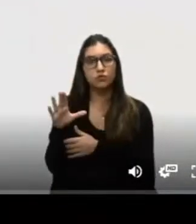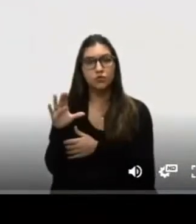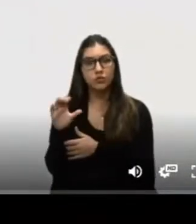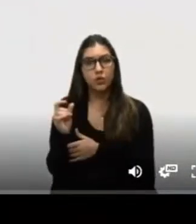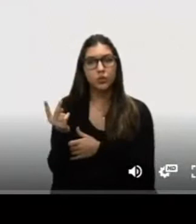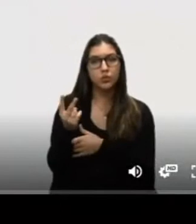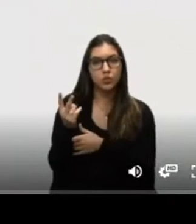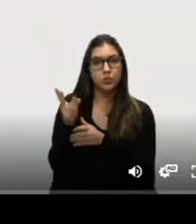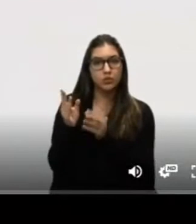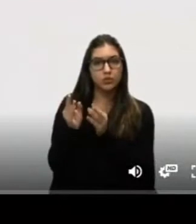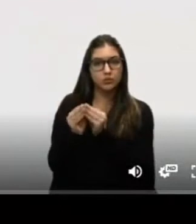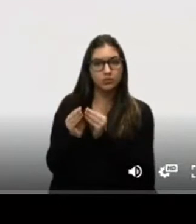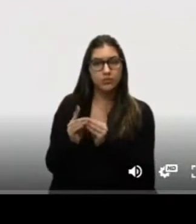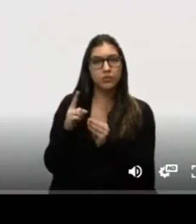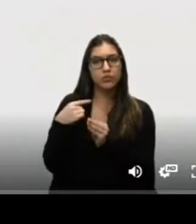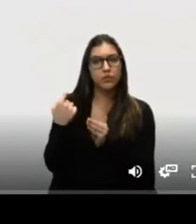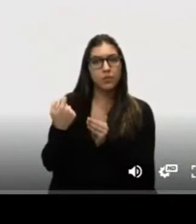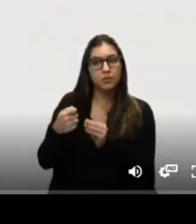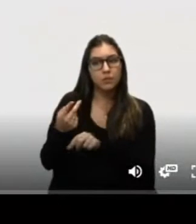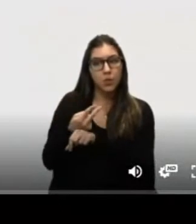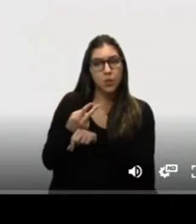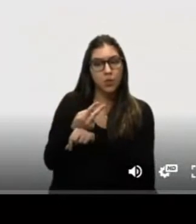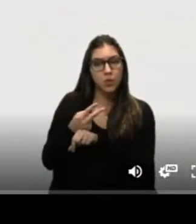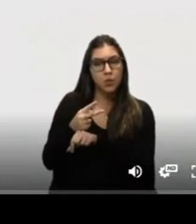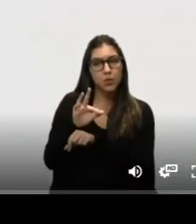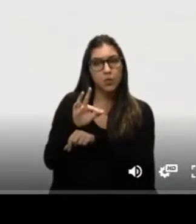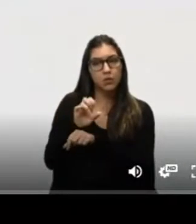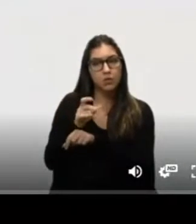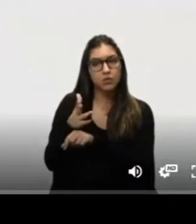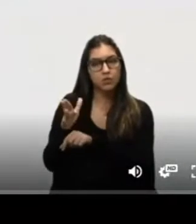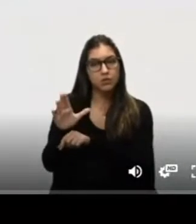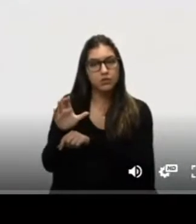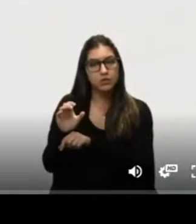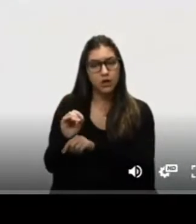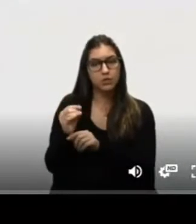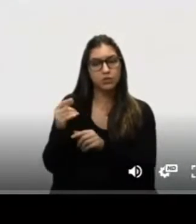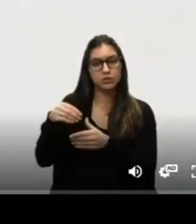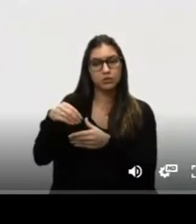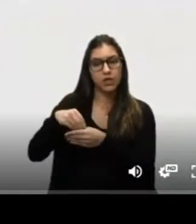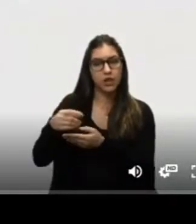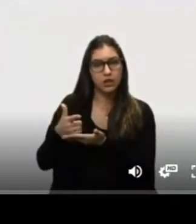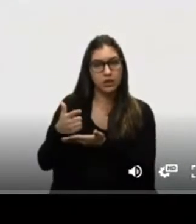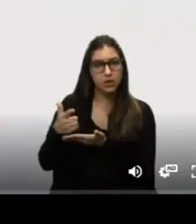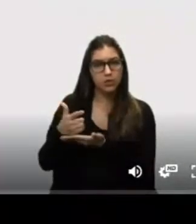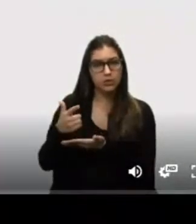dois compostos. A gente vai ter que procurar esses pontos de fusão na tabela, na literatura.